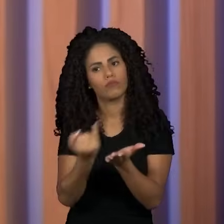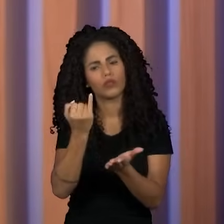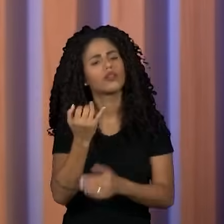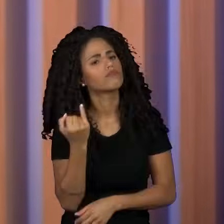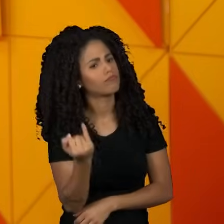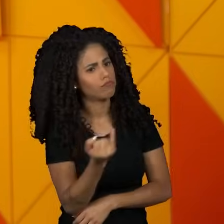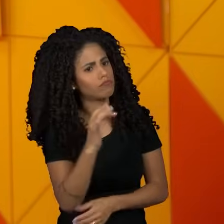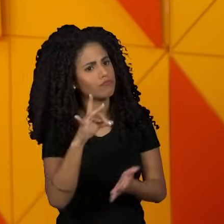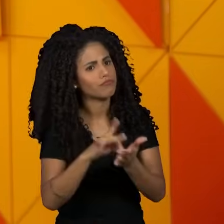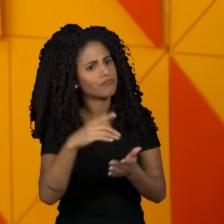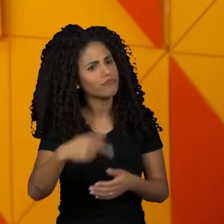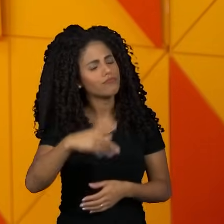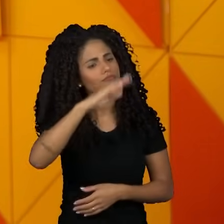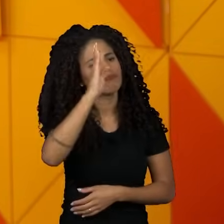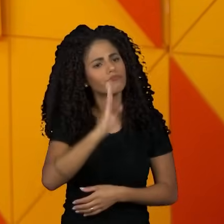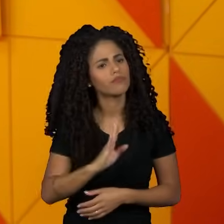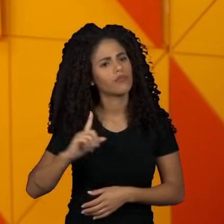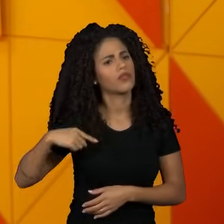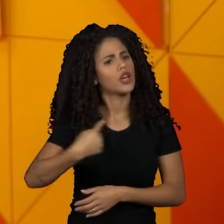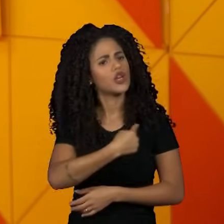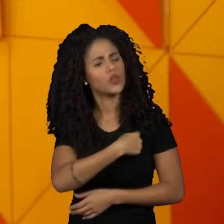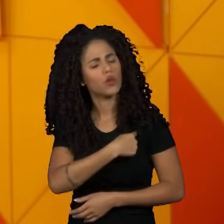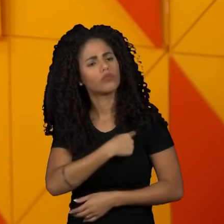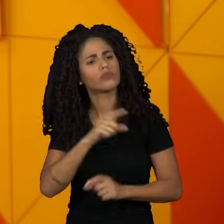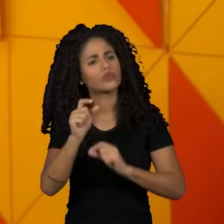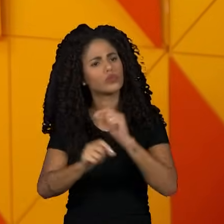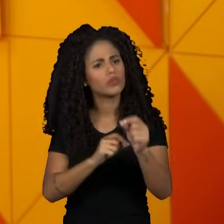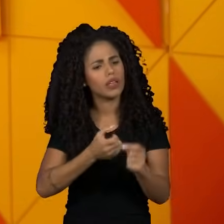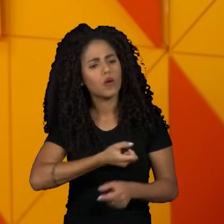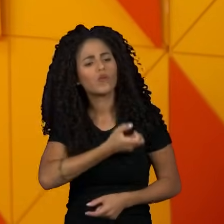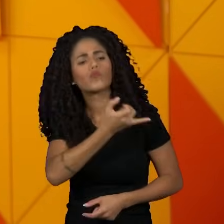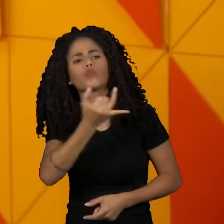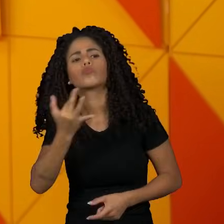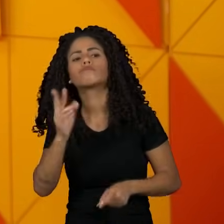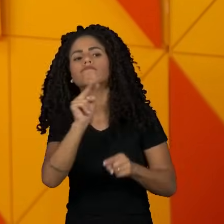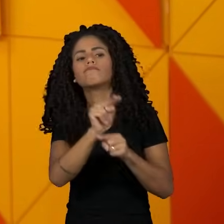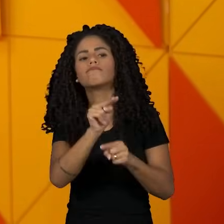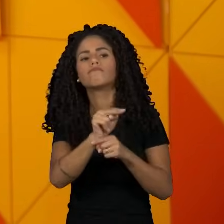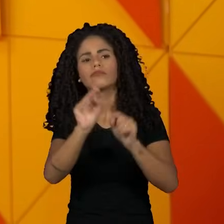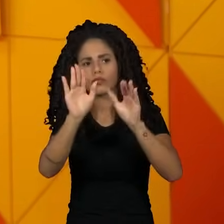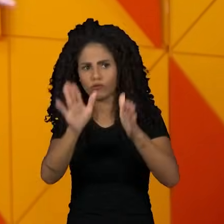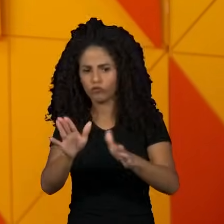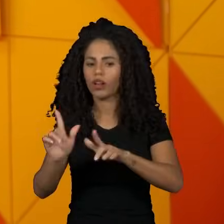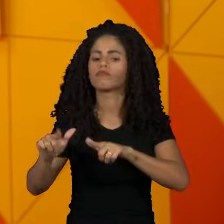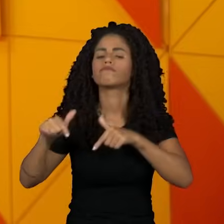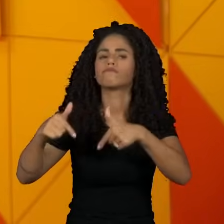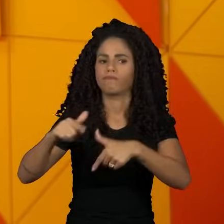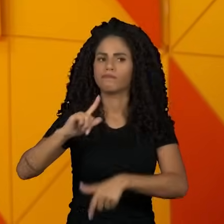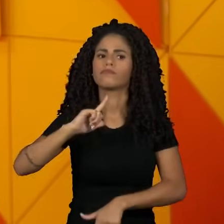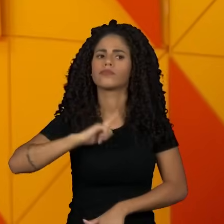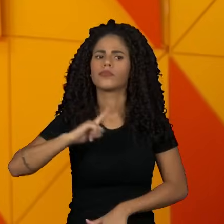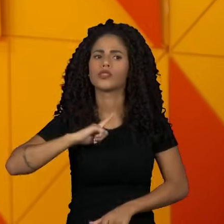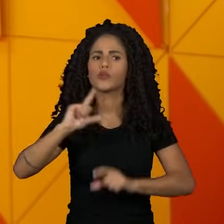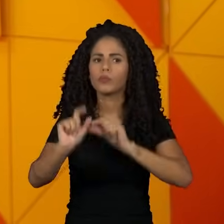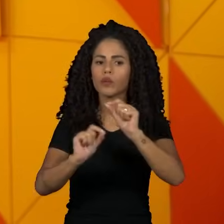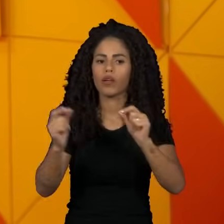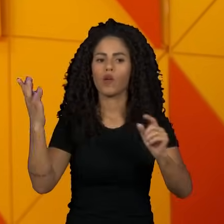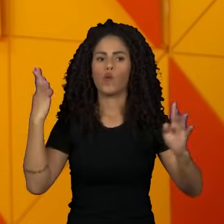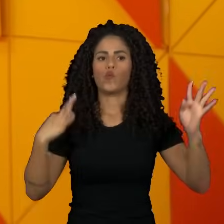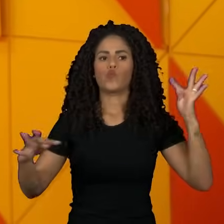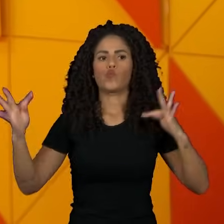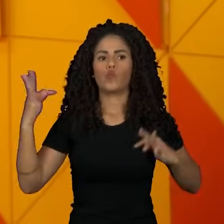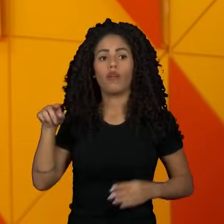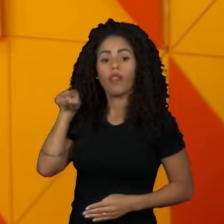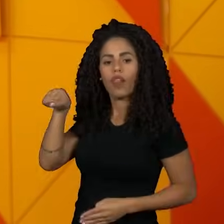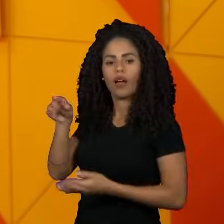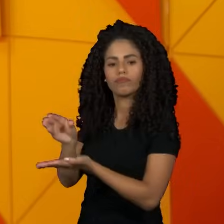E a gente aqui no Brasil, a gente ouve falar dos inúmeros cuidados que já são tomados para que o turismo na região de